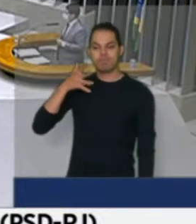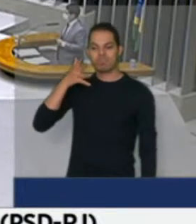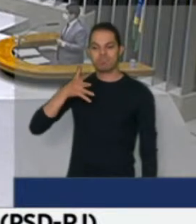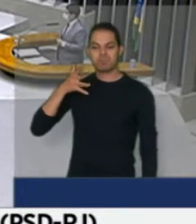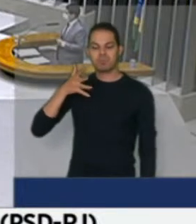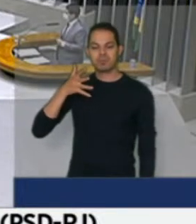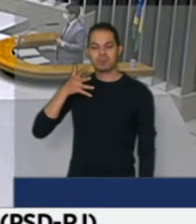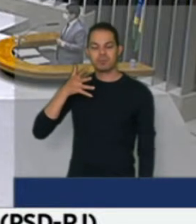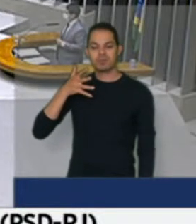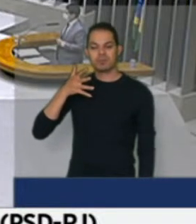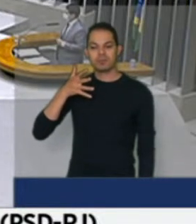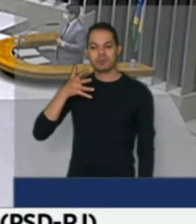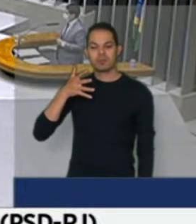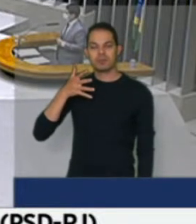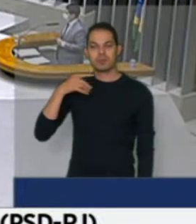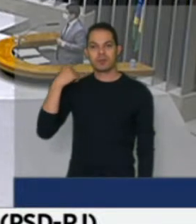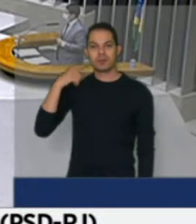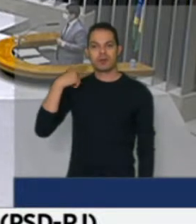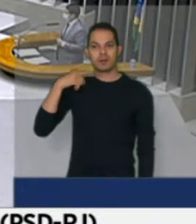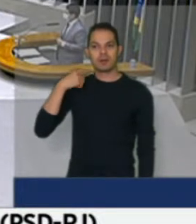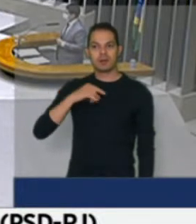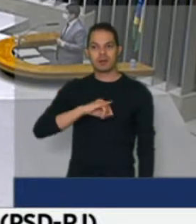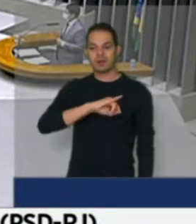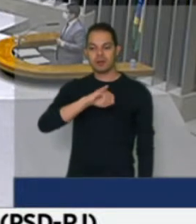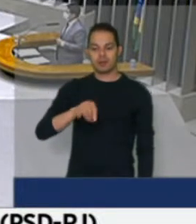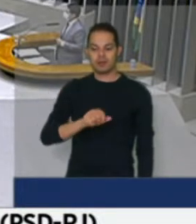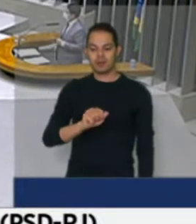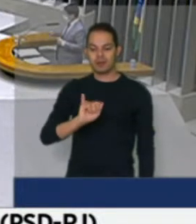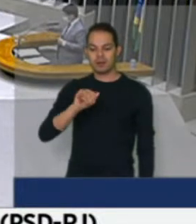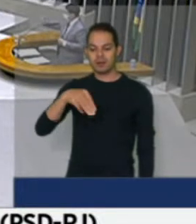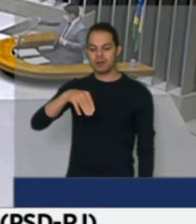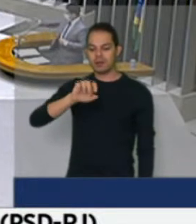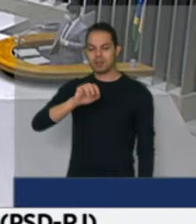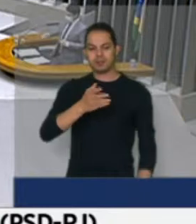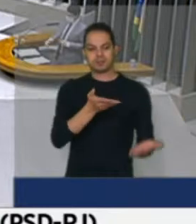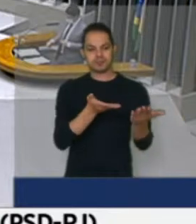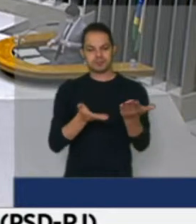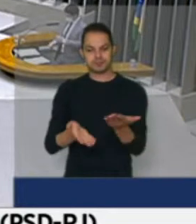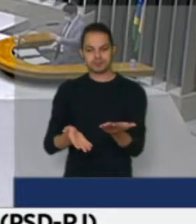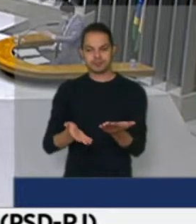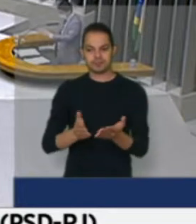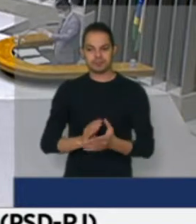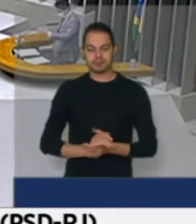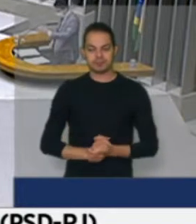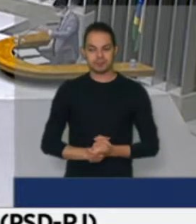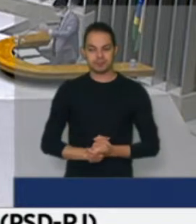ao advogado Jader Marques. Não, 25, pode colocar, ok.